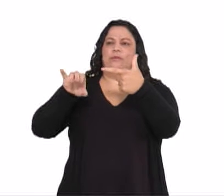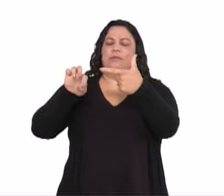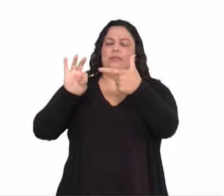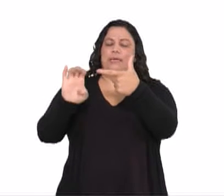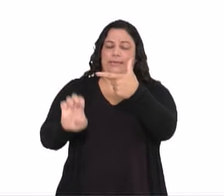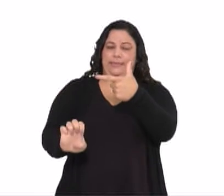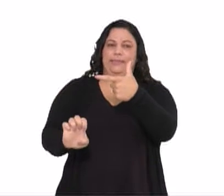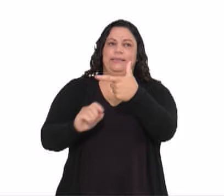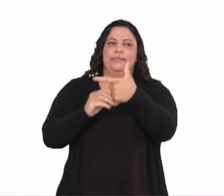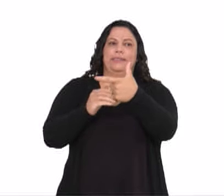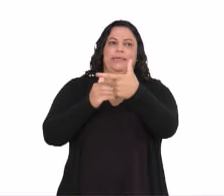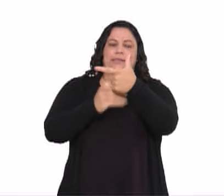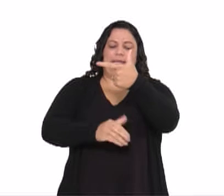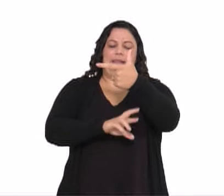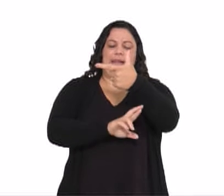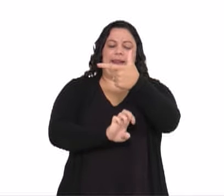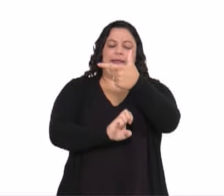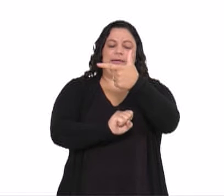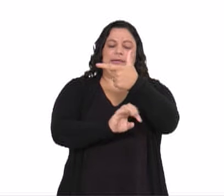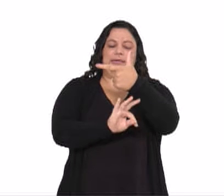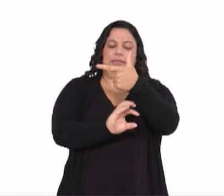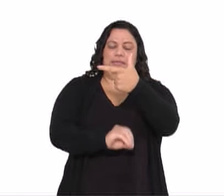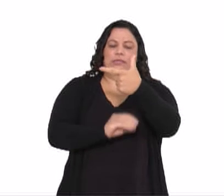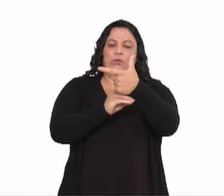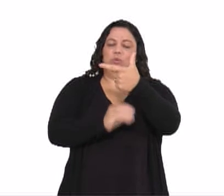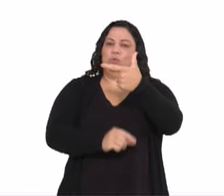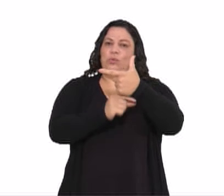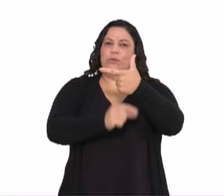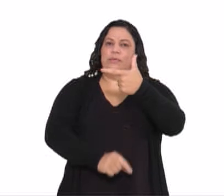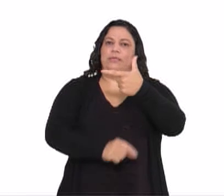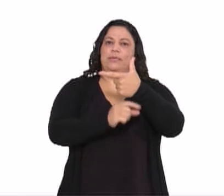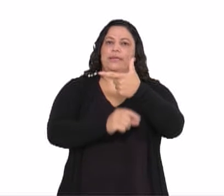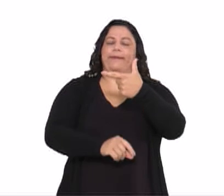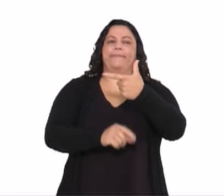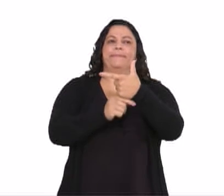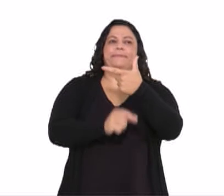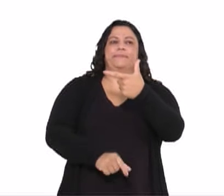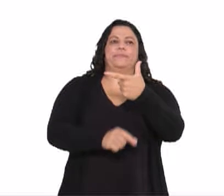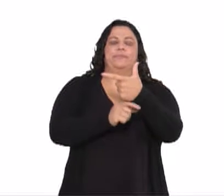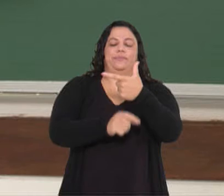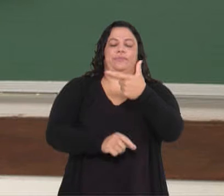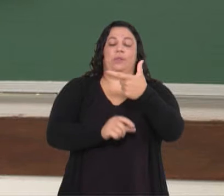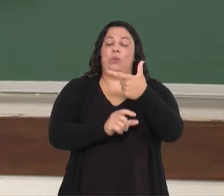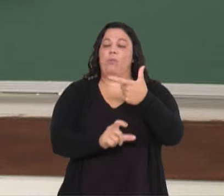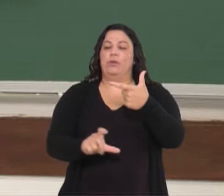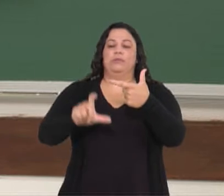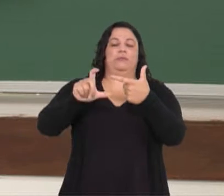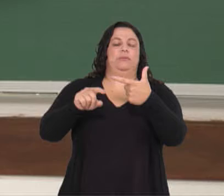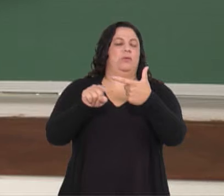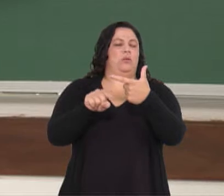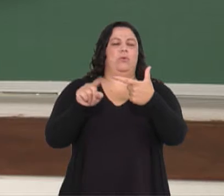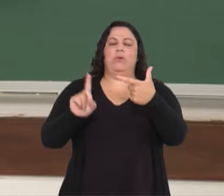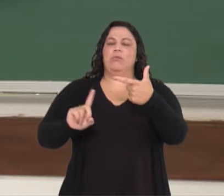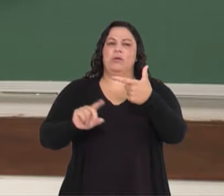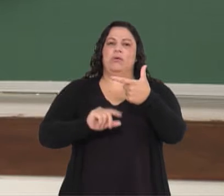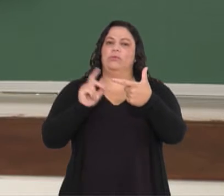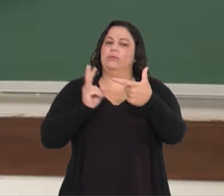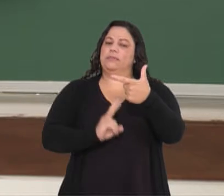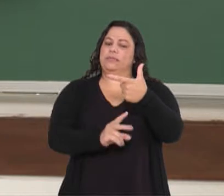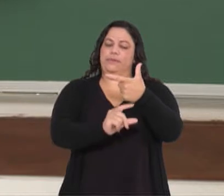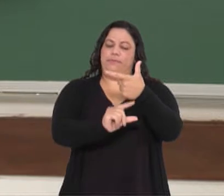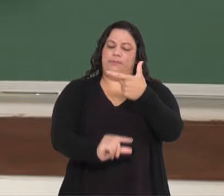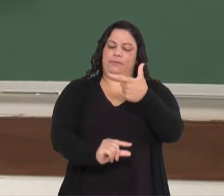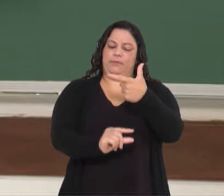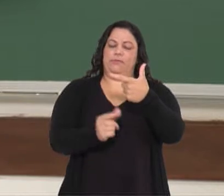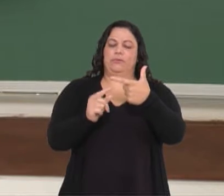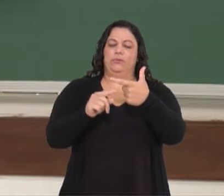divisão. Sabendo que o resto nunca pode ser maior que o divisor, porque senão sobrou mais, podemos dividir de novo.